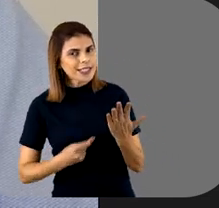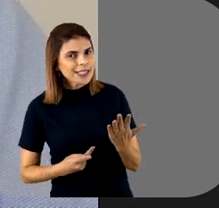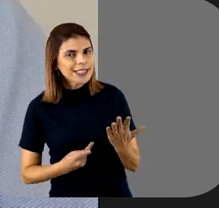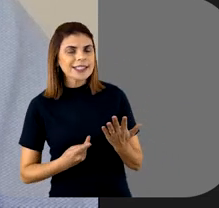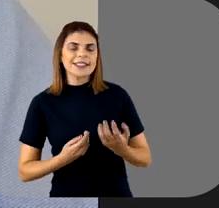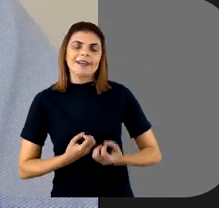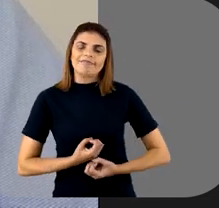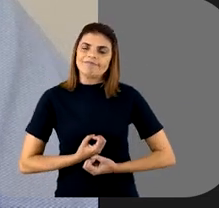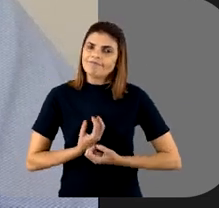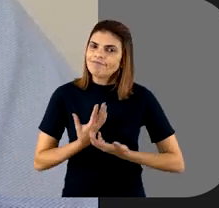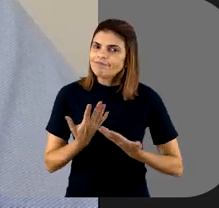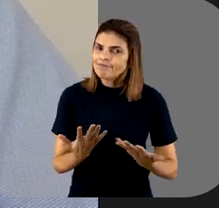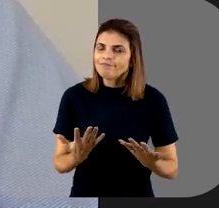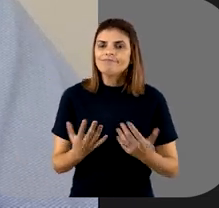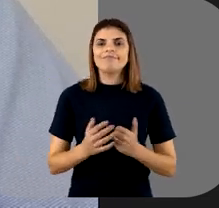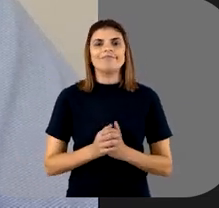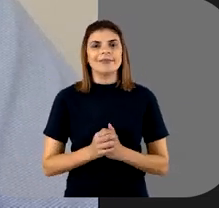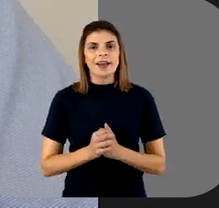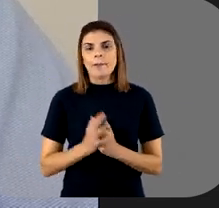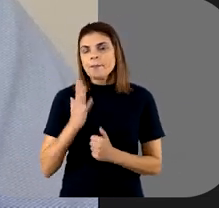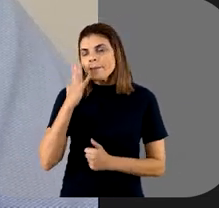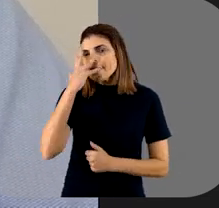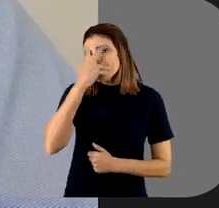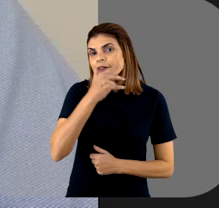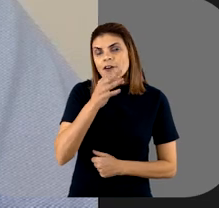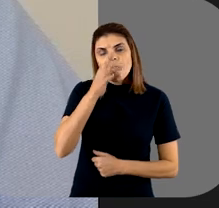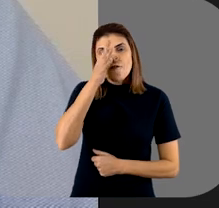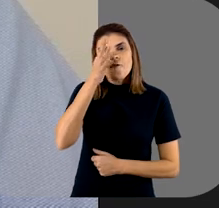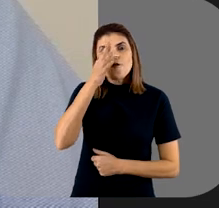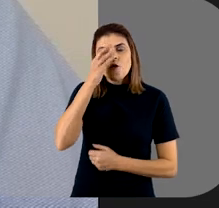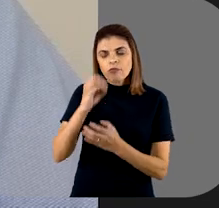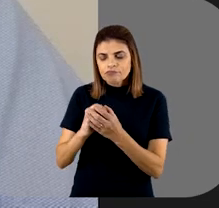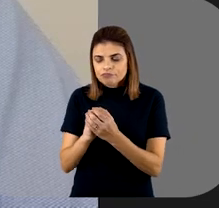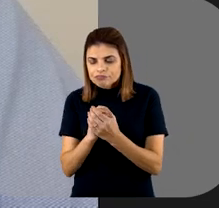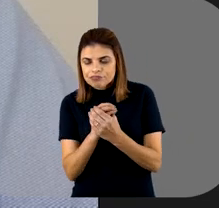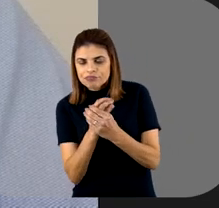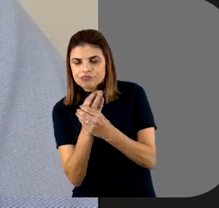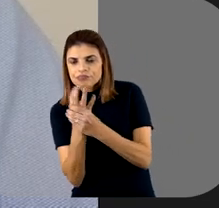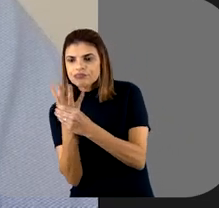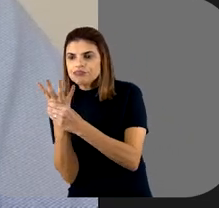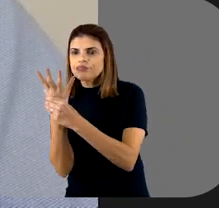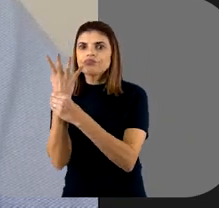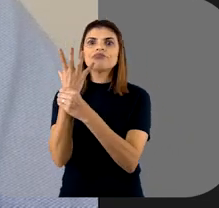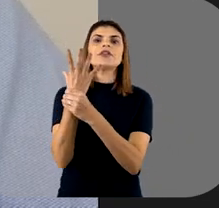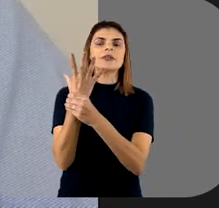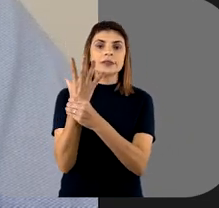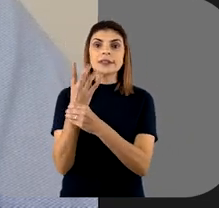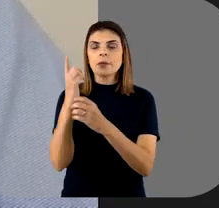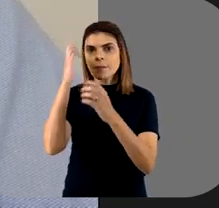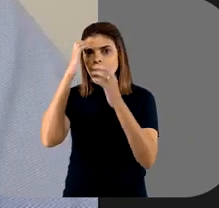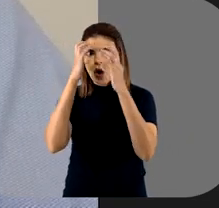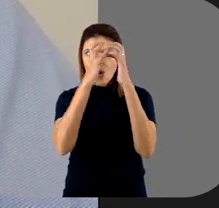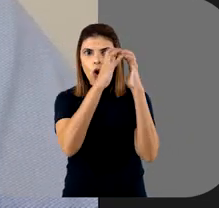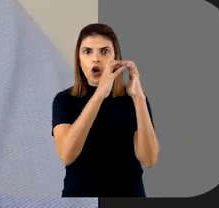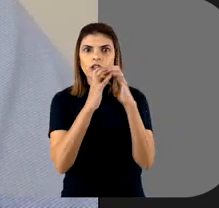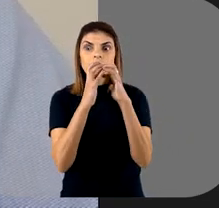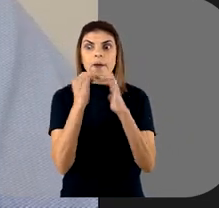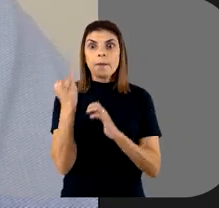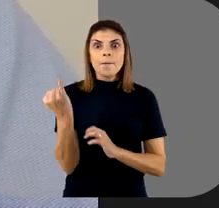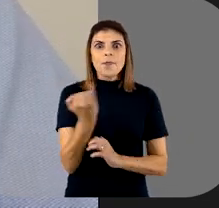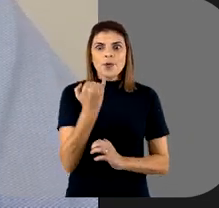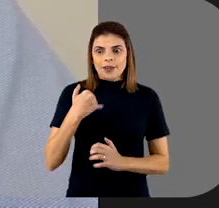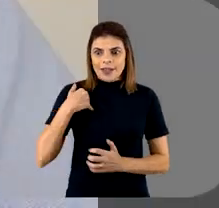poesia e no caso a beleza, a flor, mas também é um estímulo cognitivo